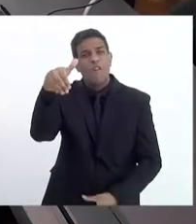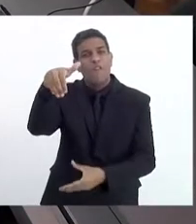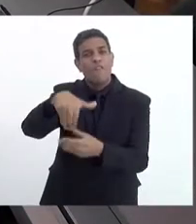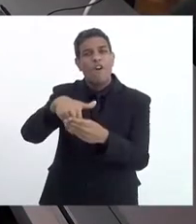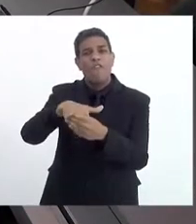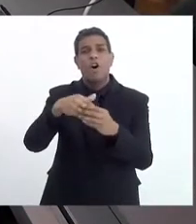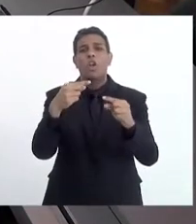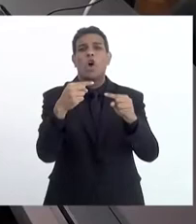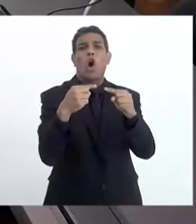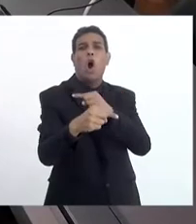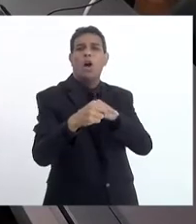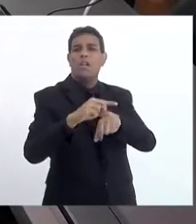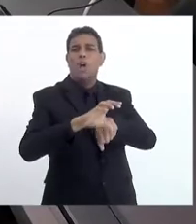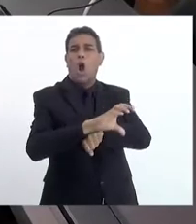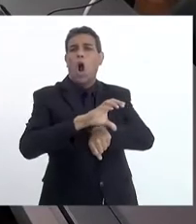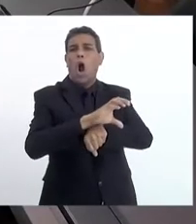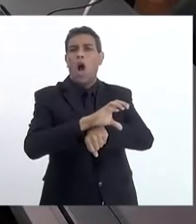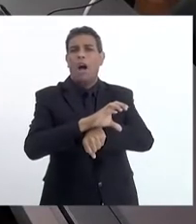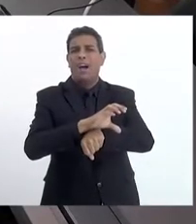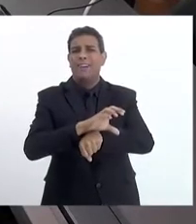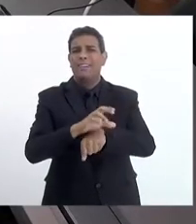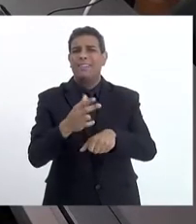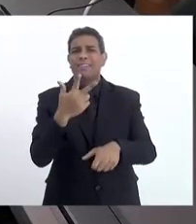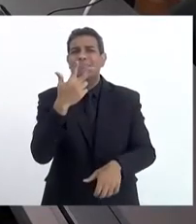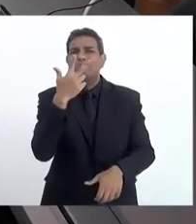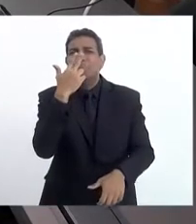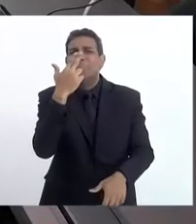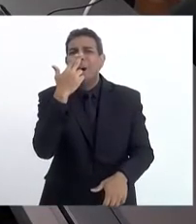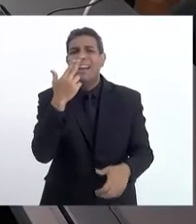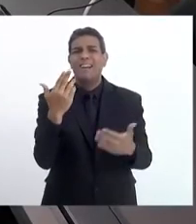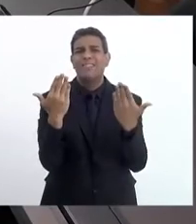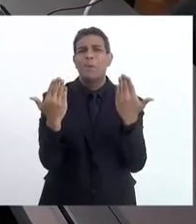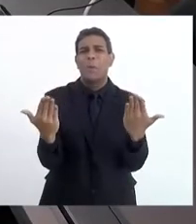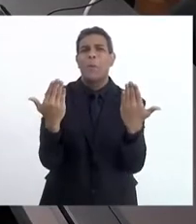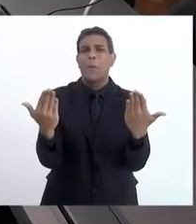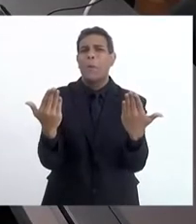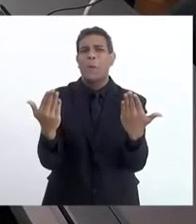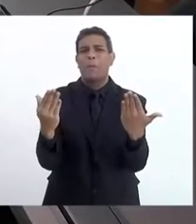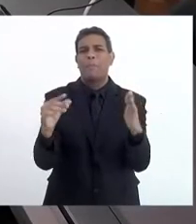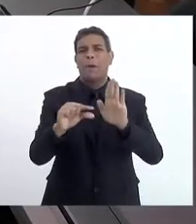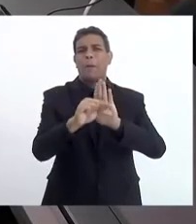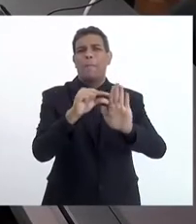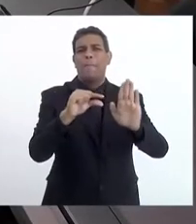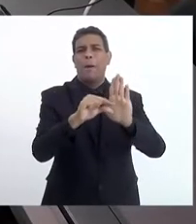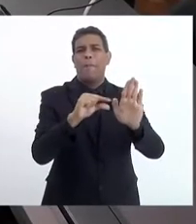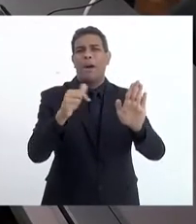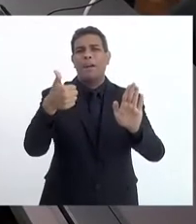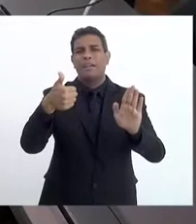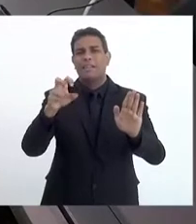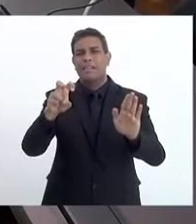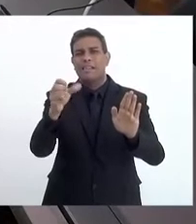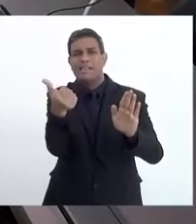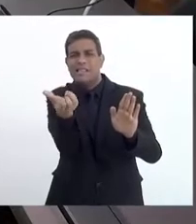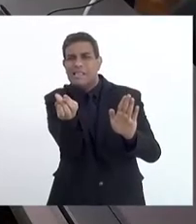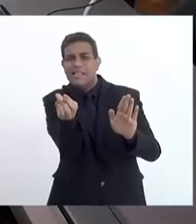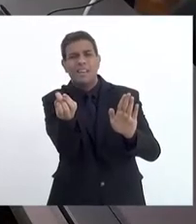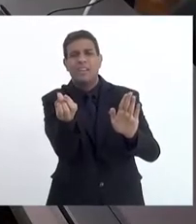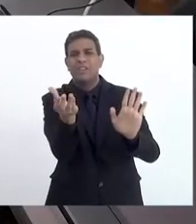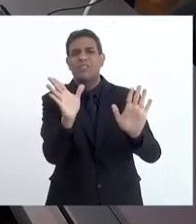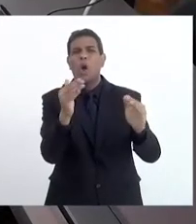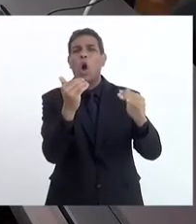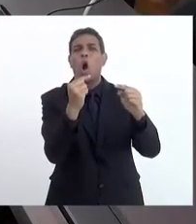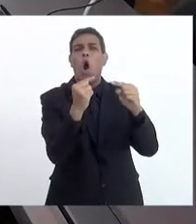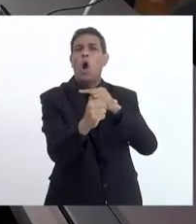injuridicidade. Não está parecido aí. Pode ser. Dá uma olhada. Então, em votação. Os que aprovam, pelo menos